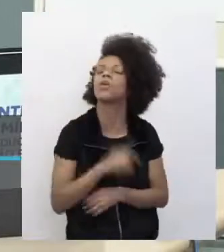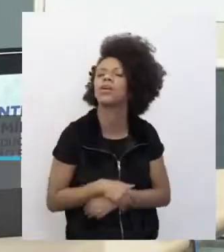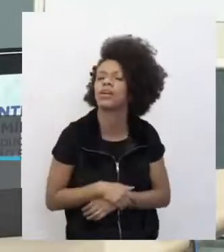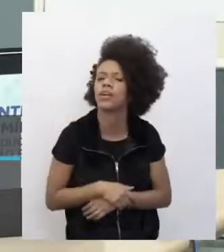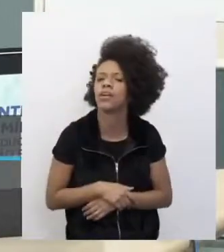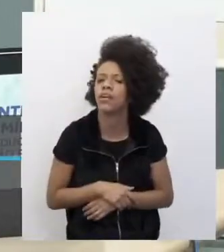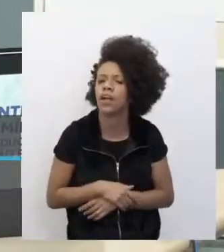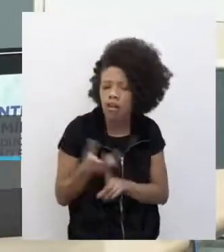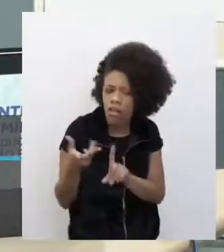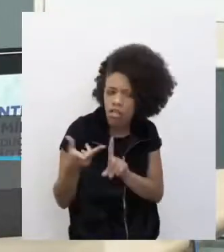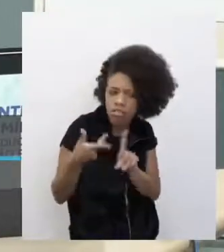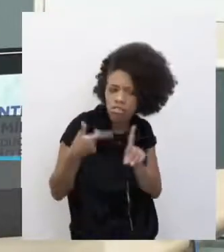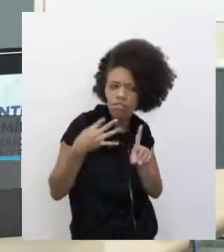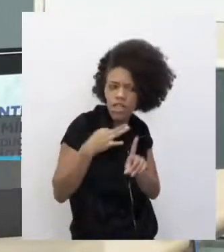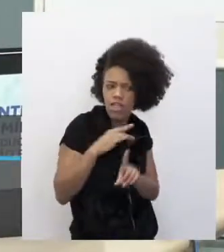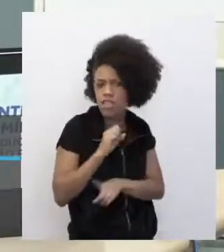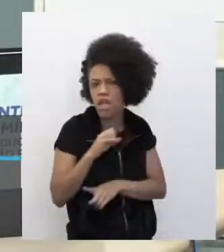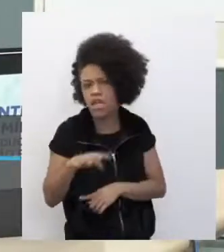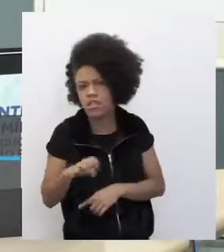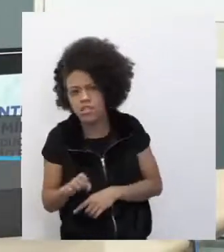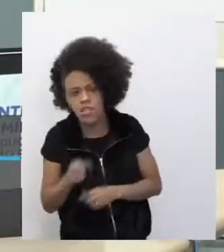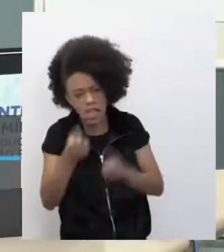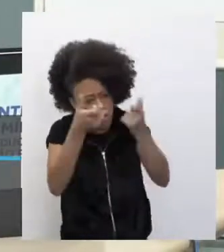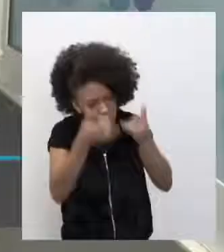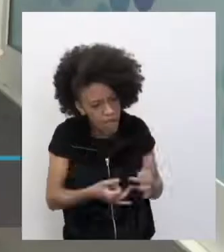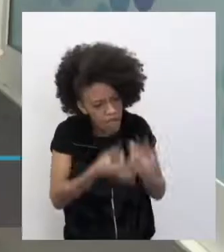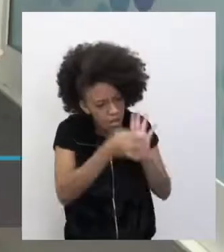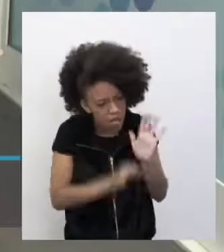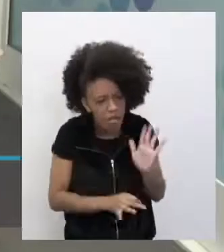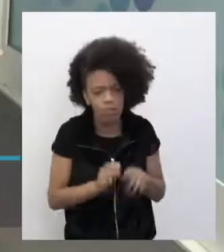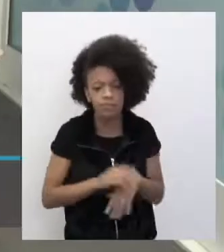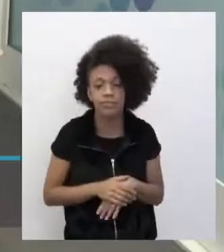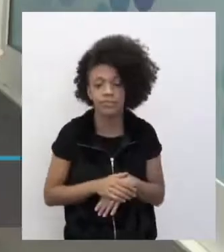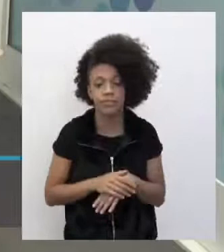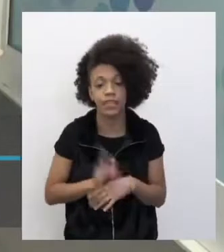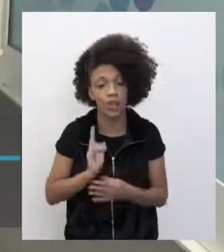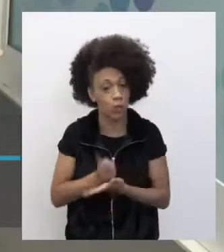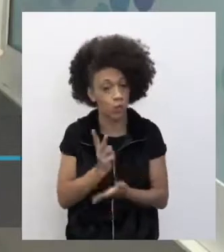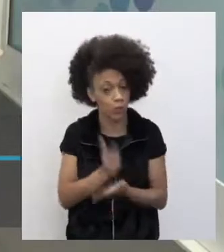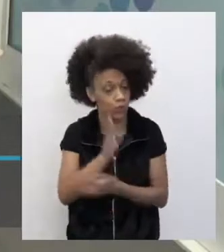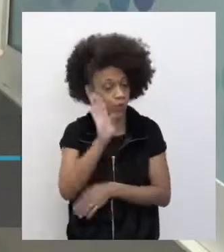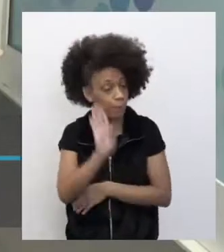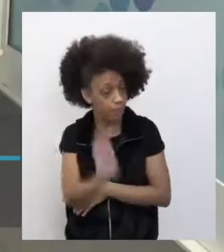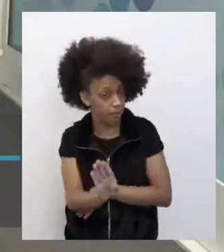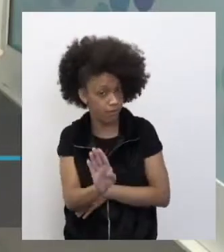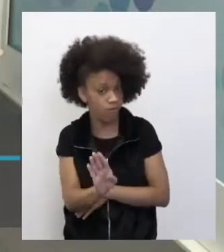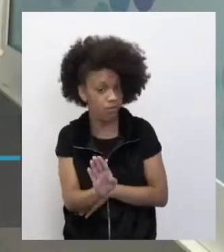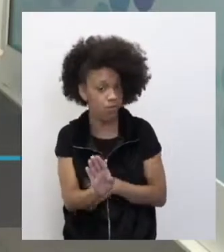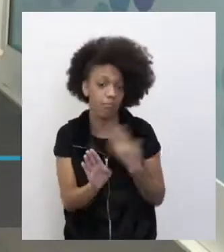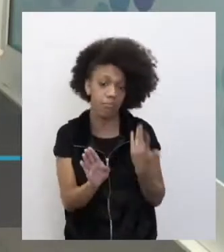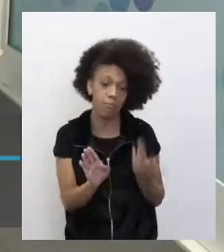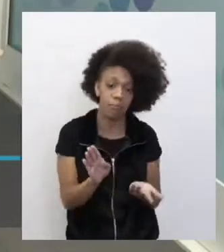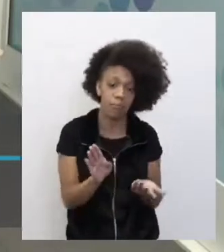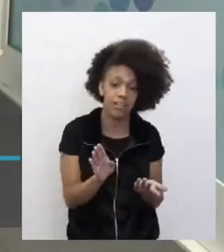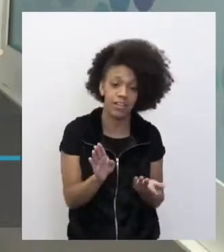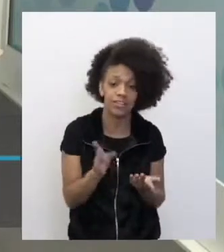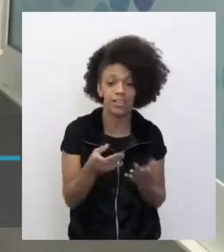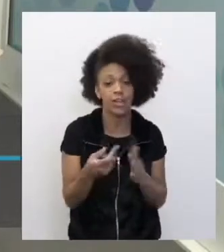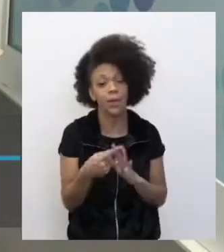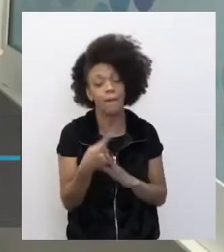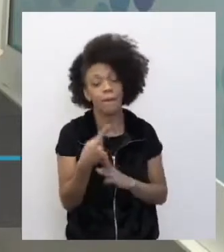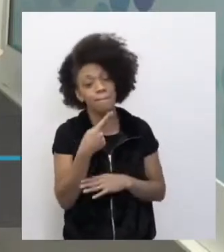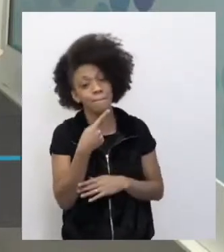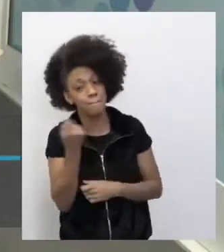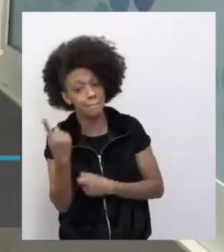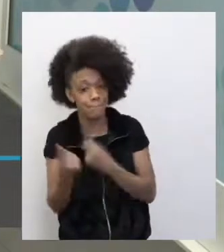Reivindicação, convencimento, tese ou proposição? O que eles estão falando aí? Por enquanto, o pessoal continua na B, mesmo você propondo